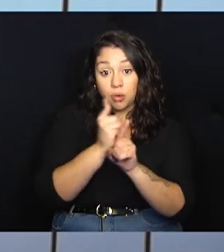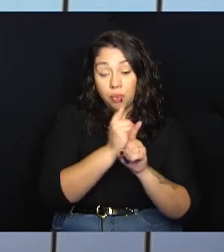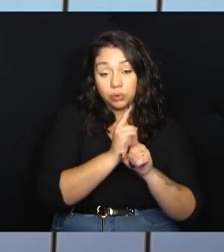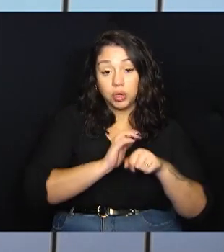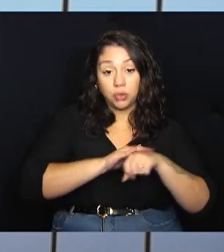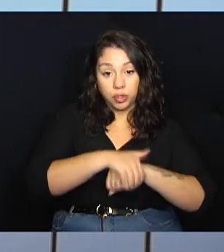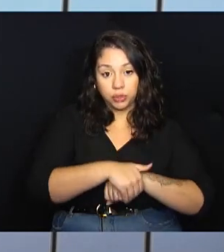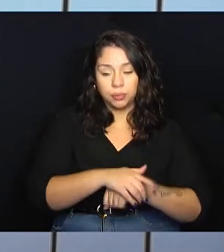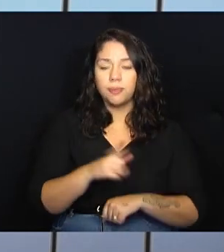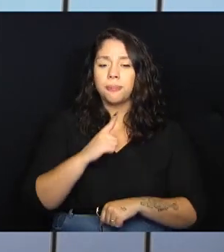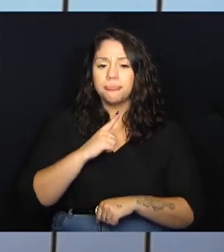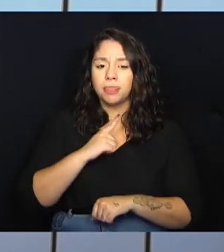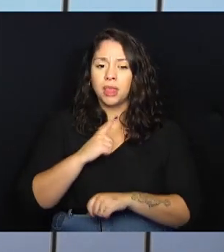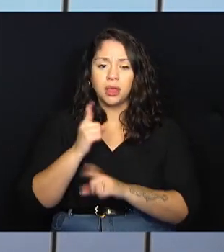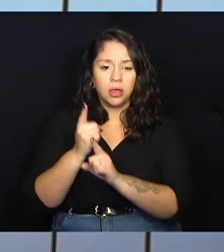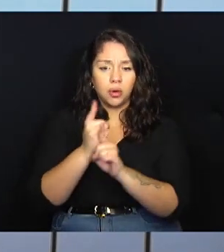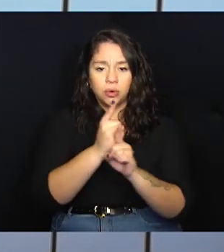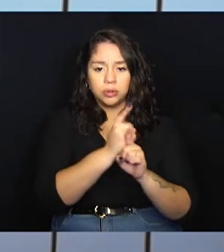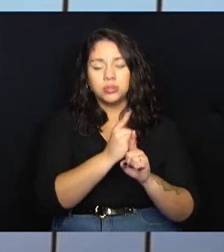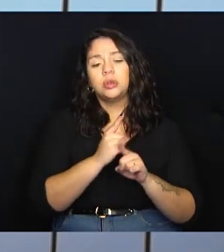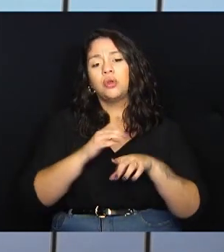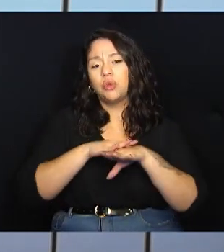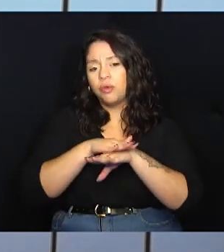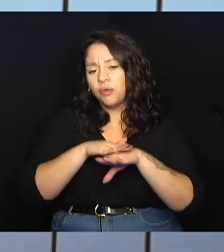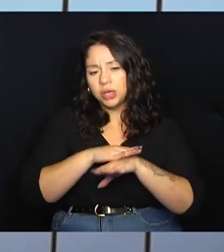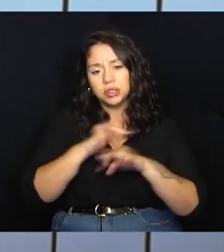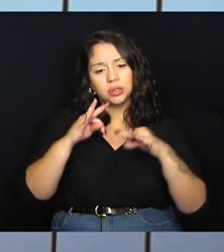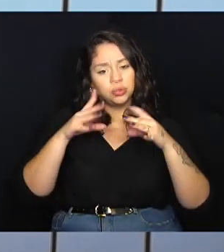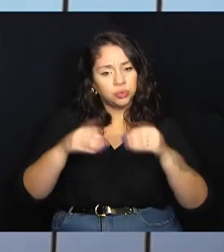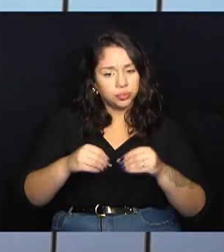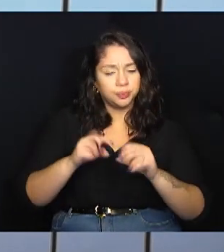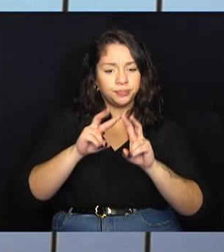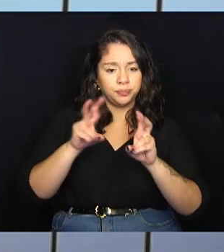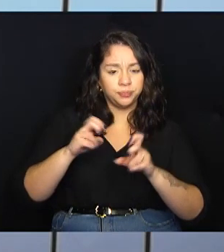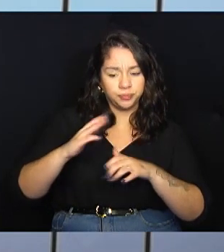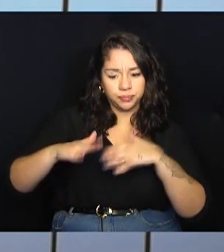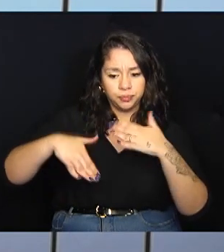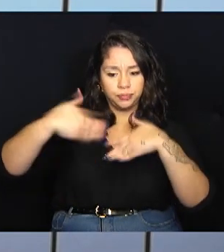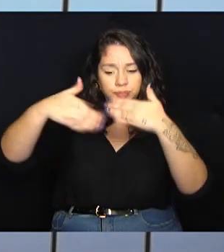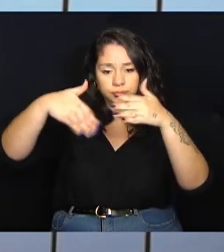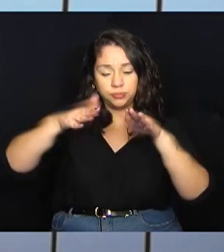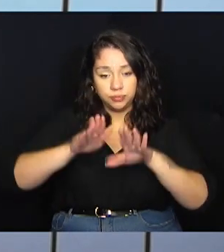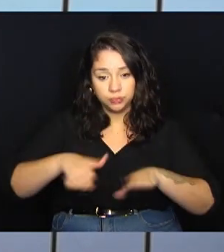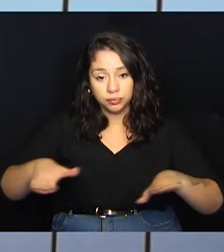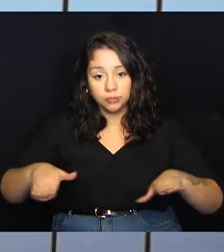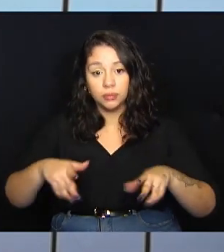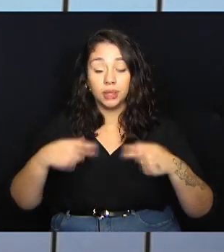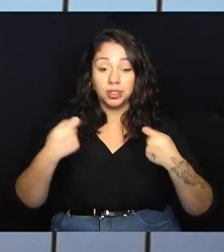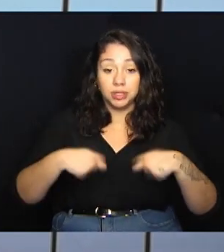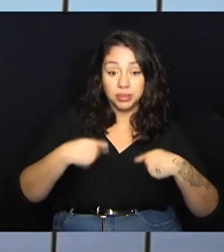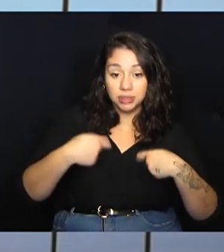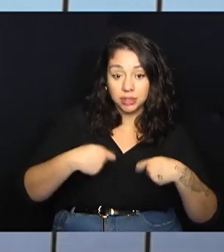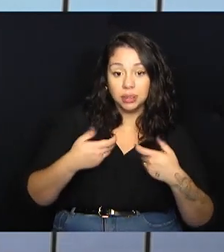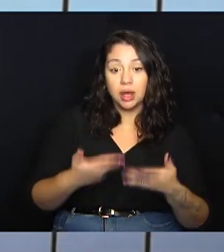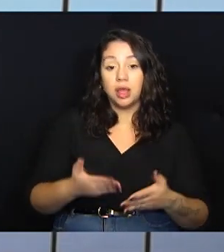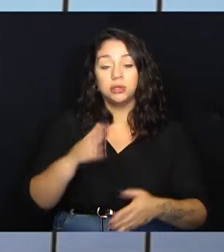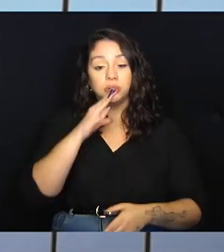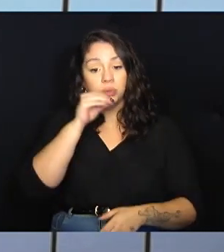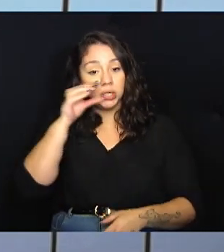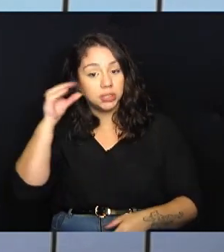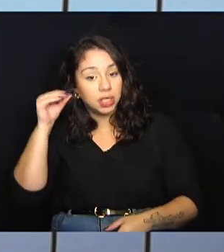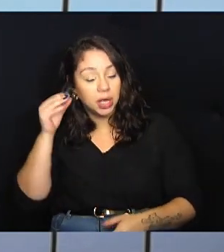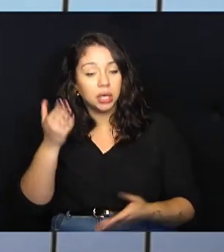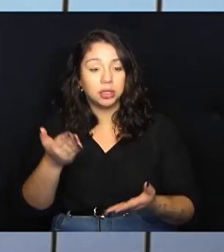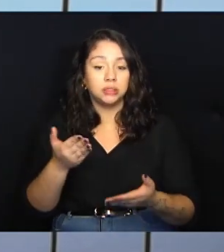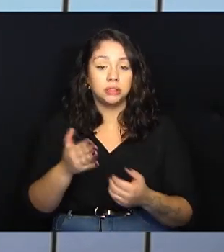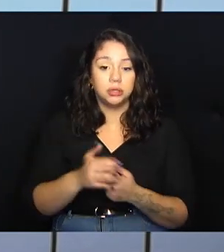nesses encontros, é conversado sobre tudo. Sobre o desenvolvimento da criança, as necessidades dela, do adolescente, é falado